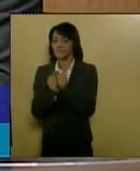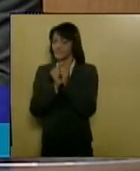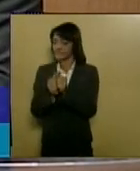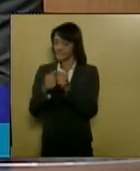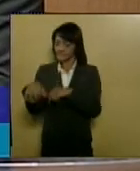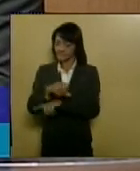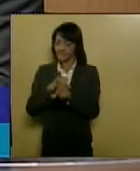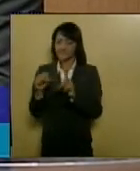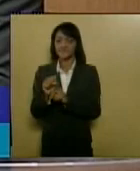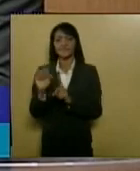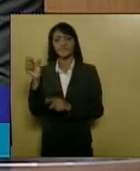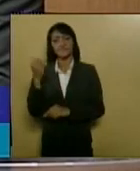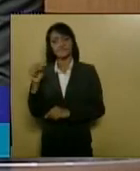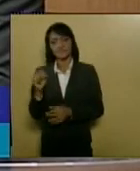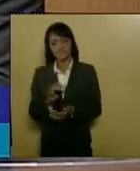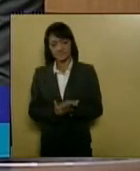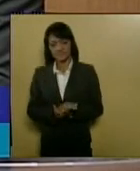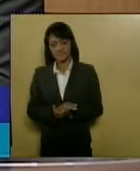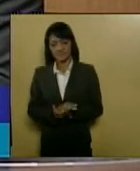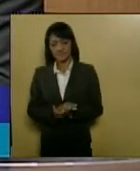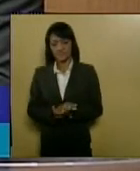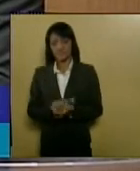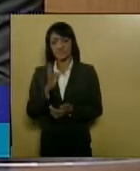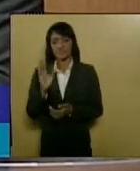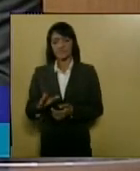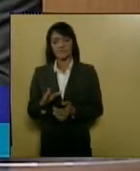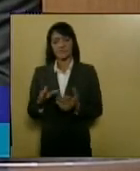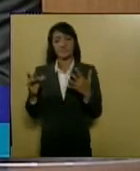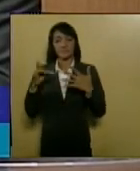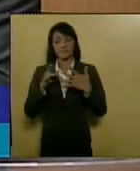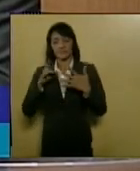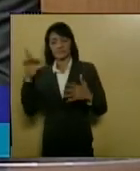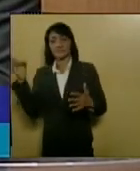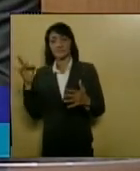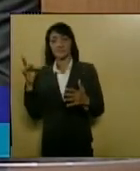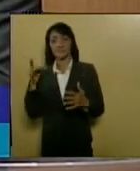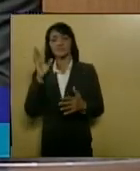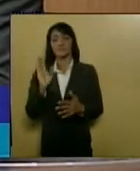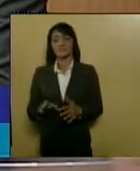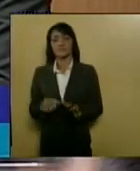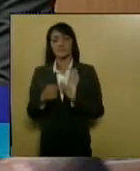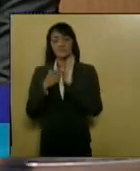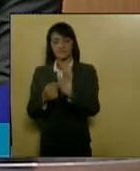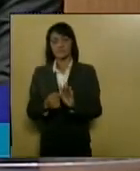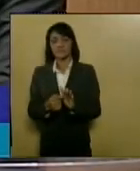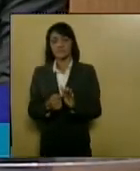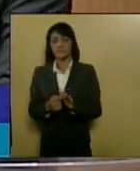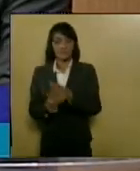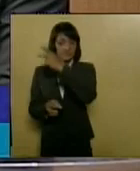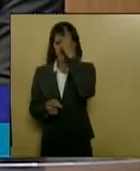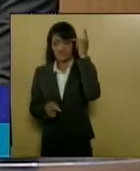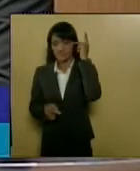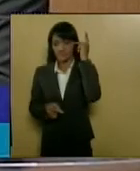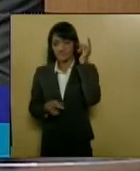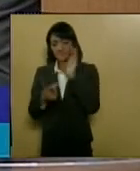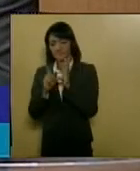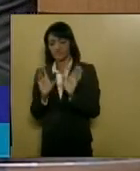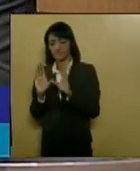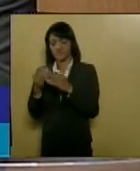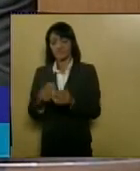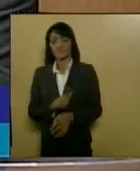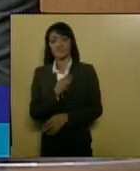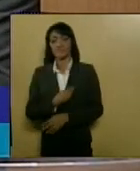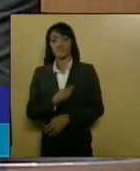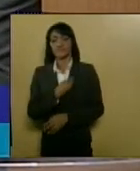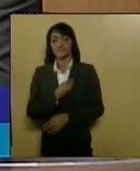sociedade sergipana, traduzidas pela destacada atuação de personalidades que passaram pelo nosso batalhão.